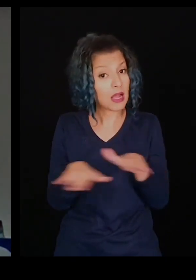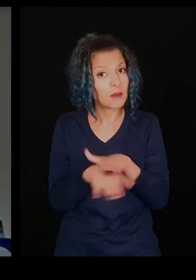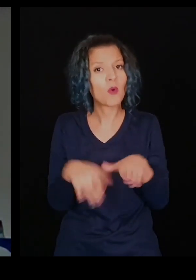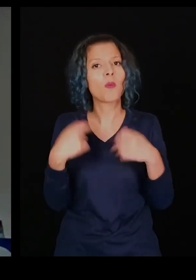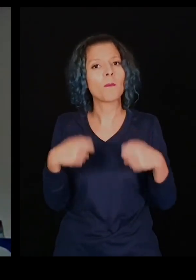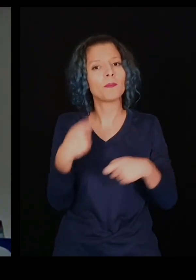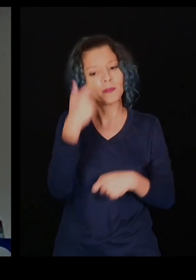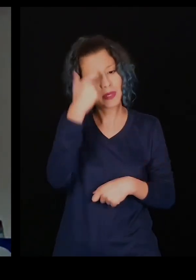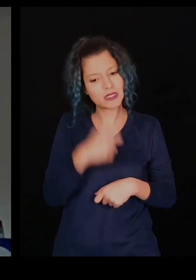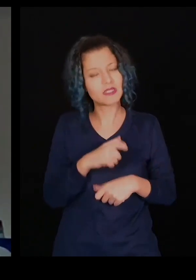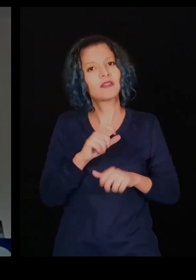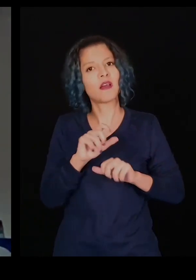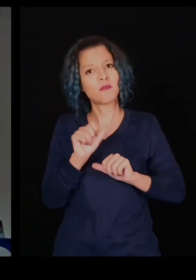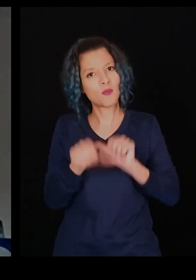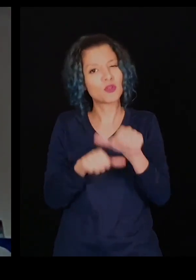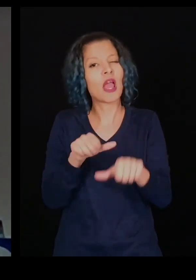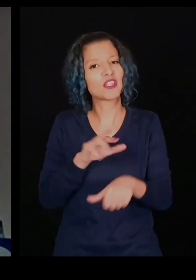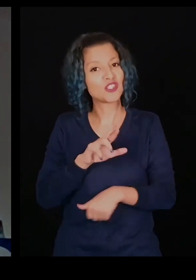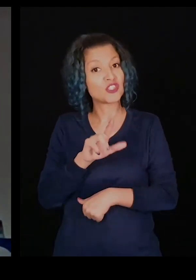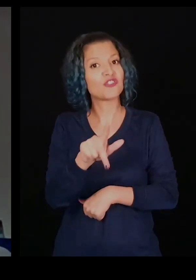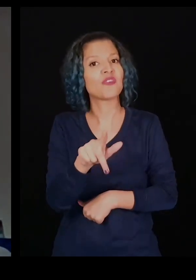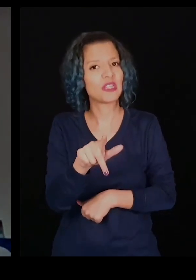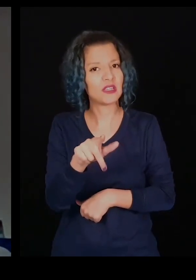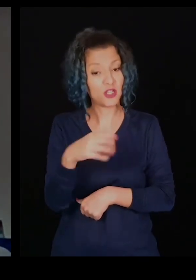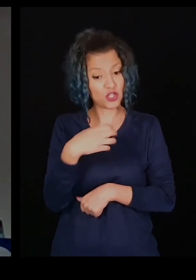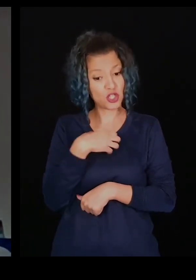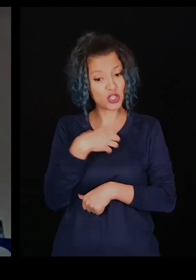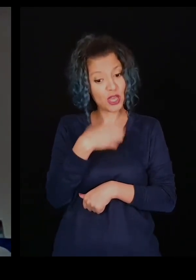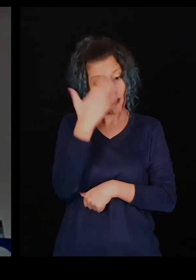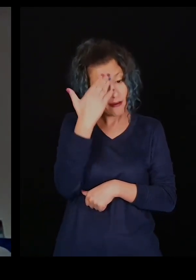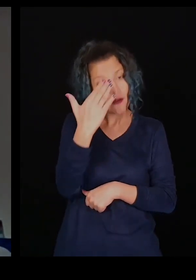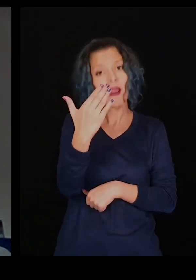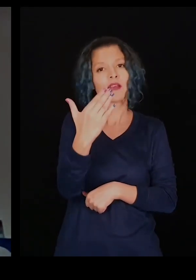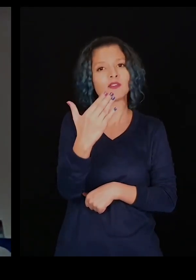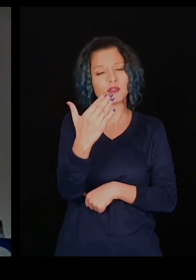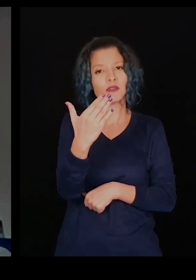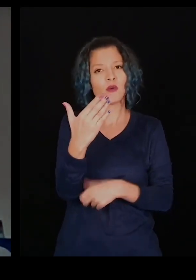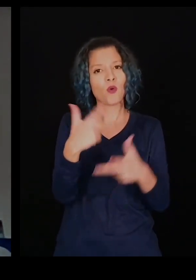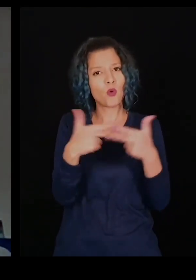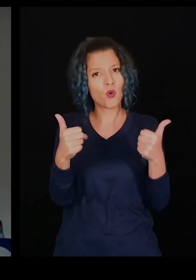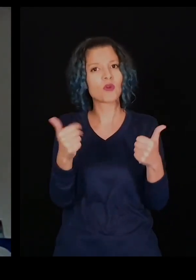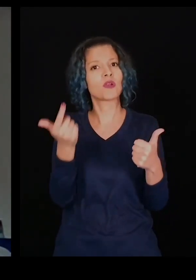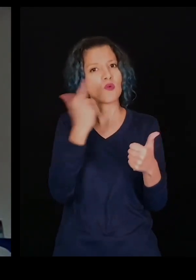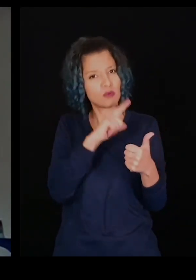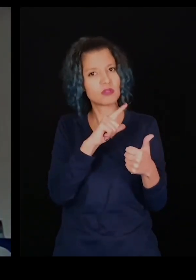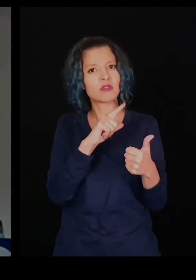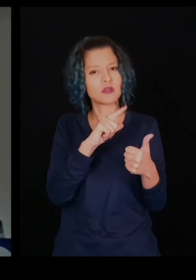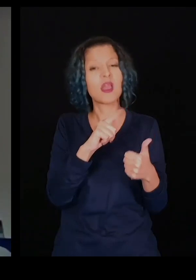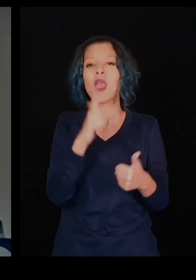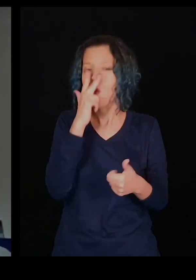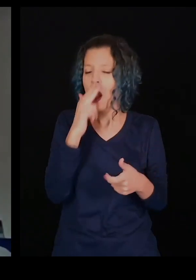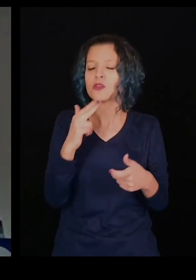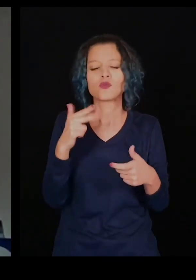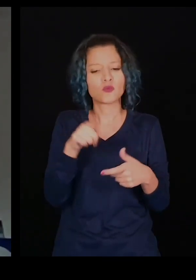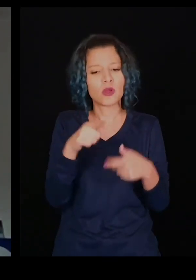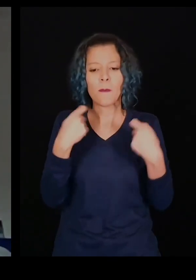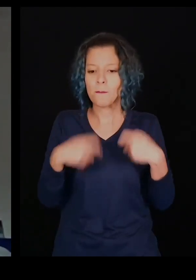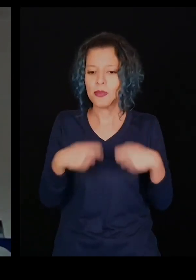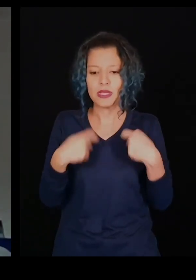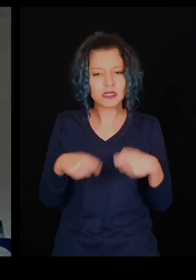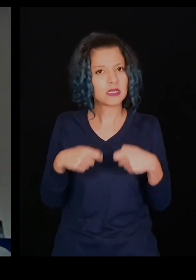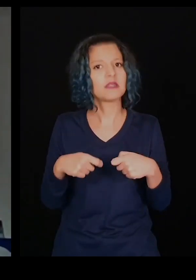com uma gratidão pelo tudo que a gente já conseguiu, acho que é uma coisa que tem que ser feita, tanto do ponto de vista individual quanto do ponto de